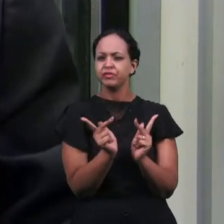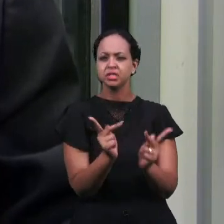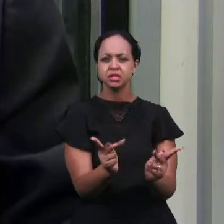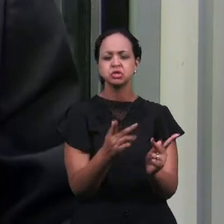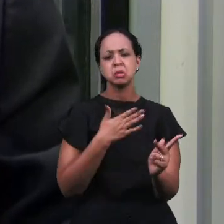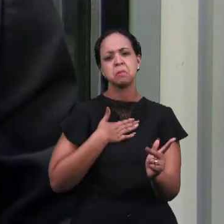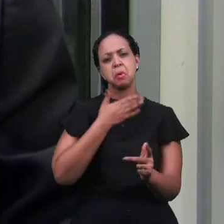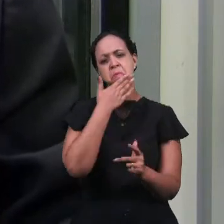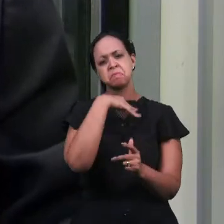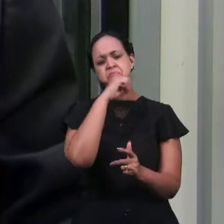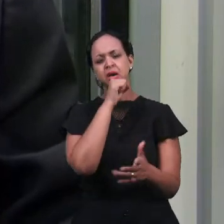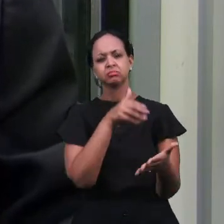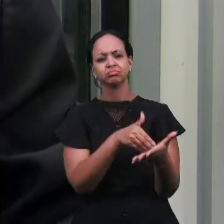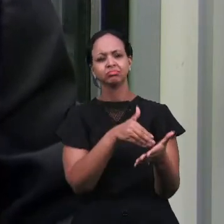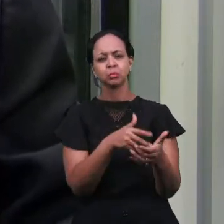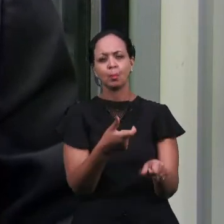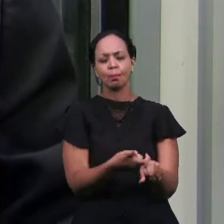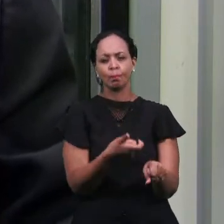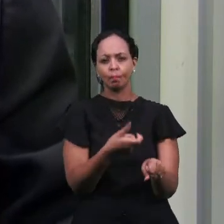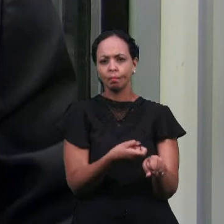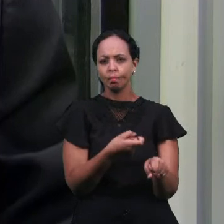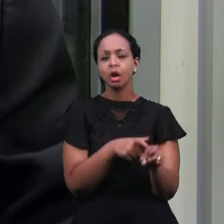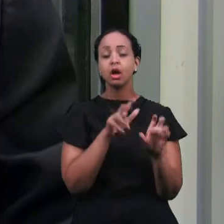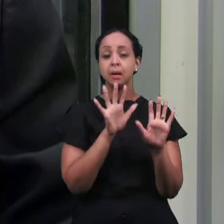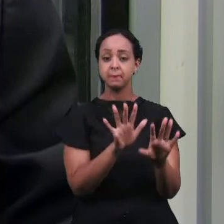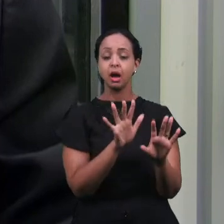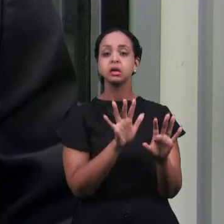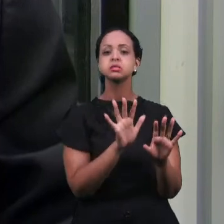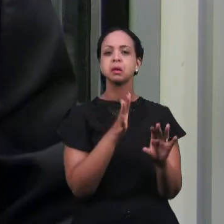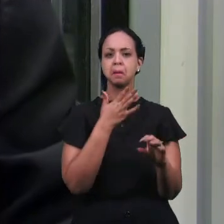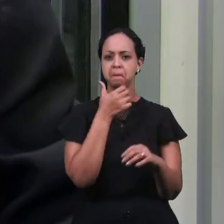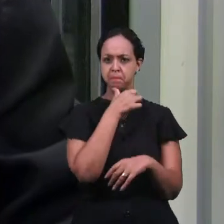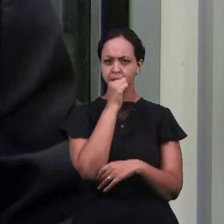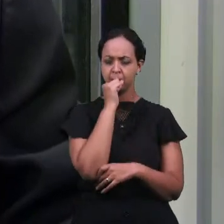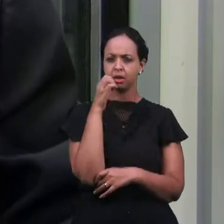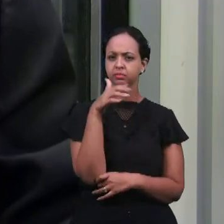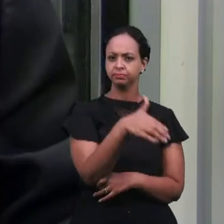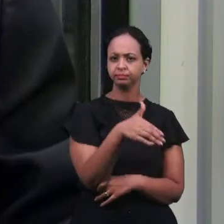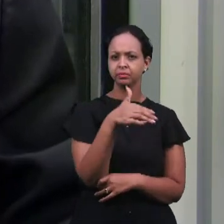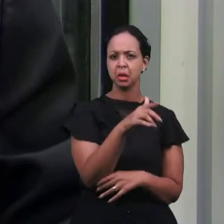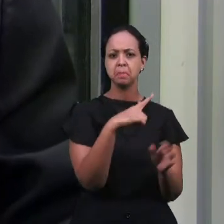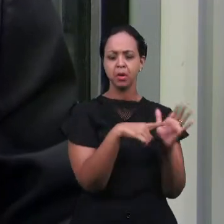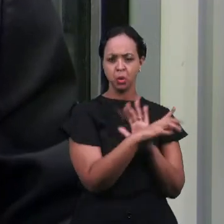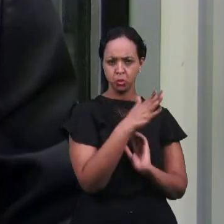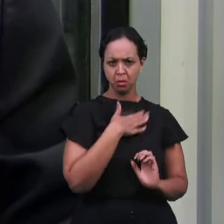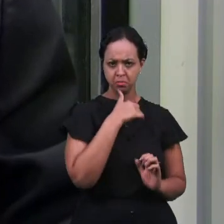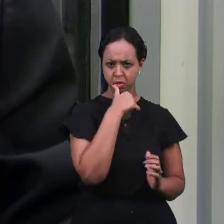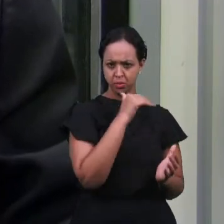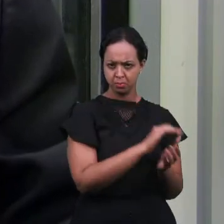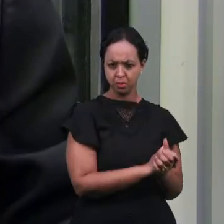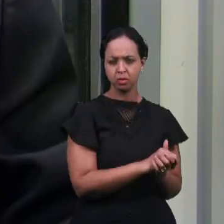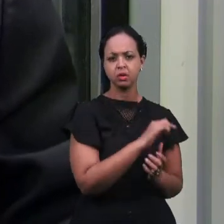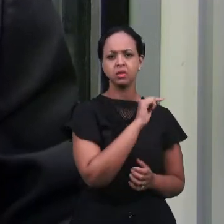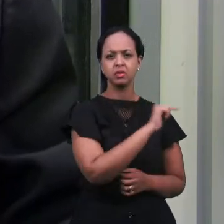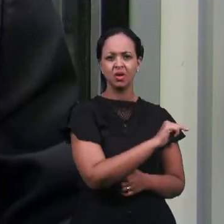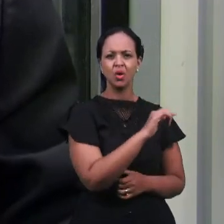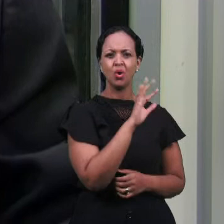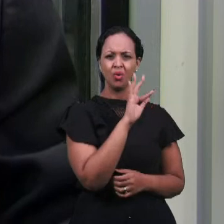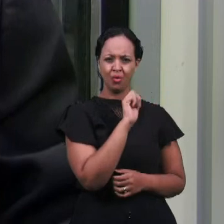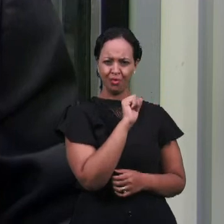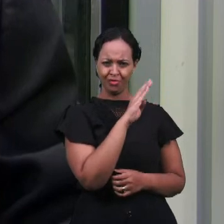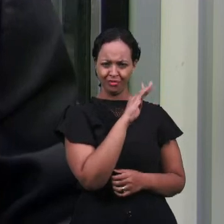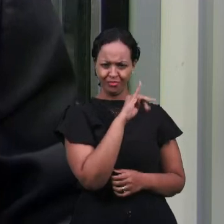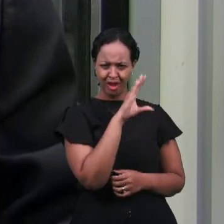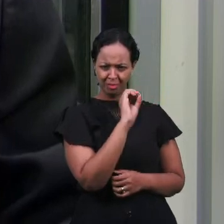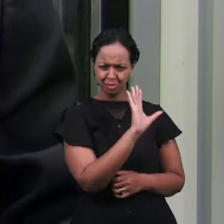era muito difícil, mas ela começou a frequentar a igreja e ela perguntou para minha esposa assim: o Fábio já é